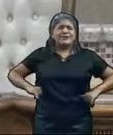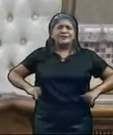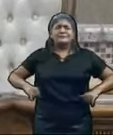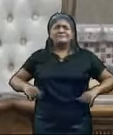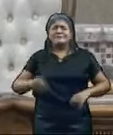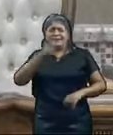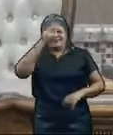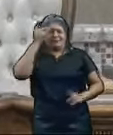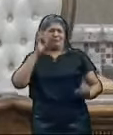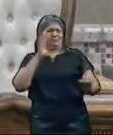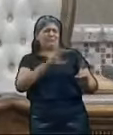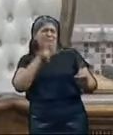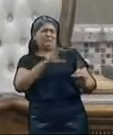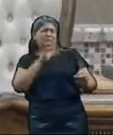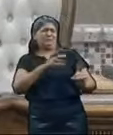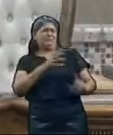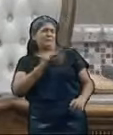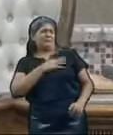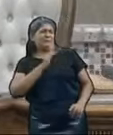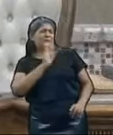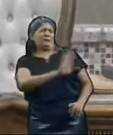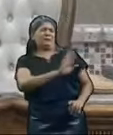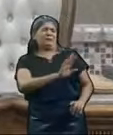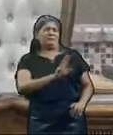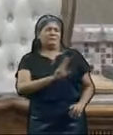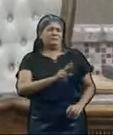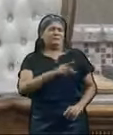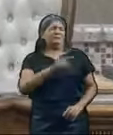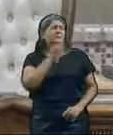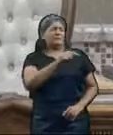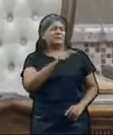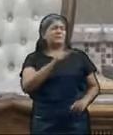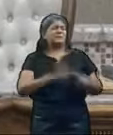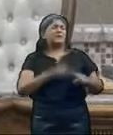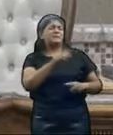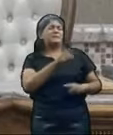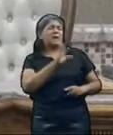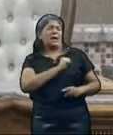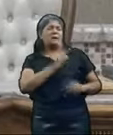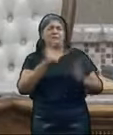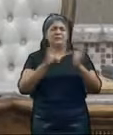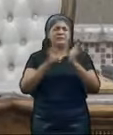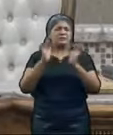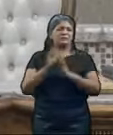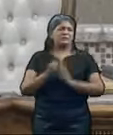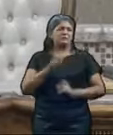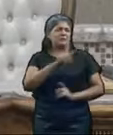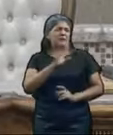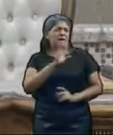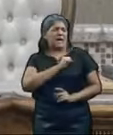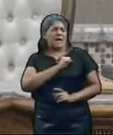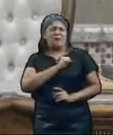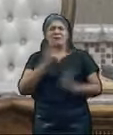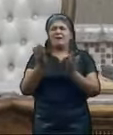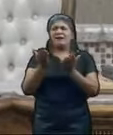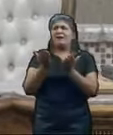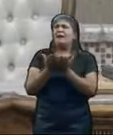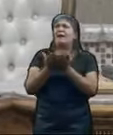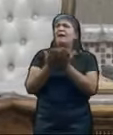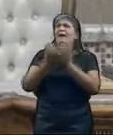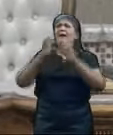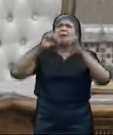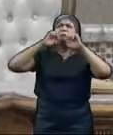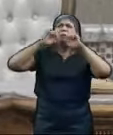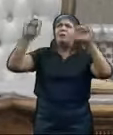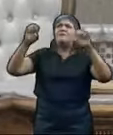por causa do reino por causa do nome de Jesus causa do Evangelho só perseguição por causa